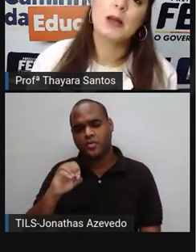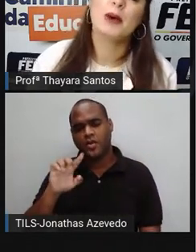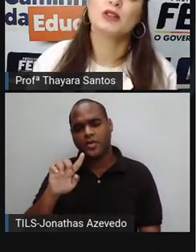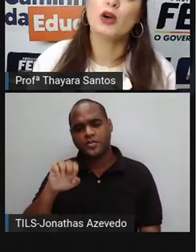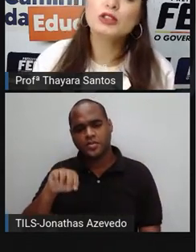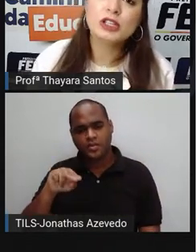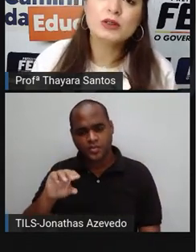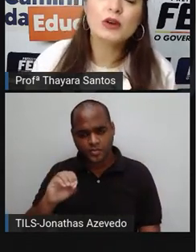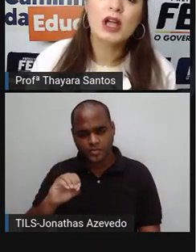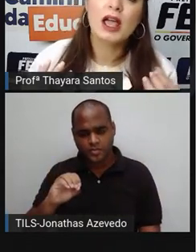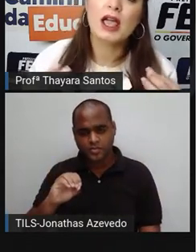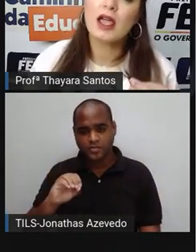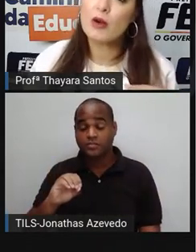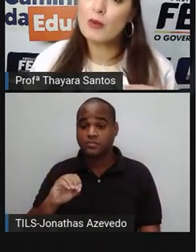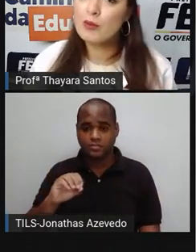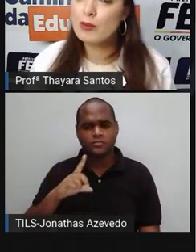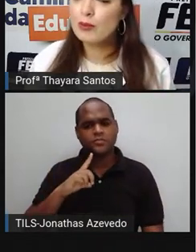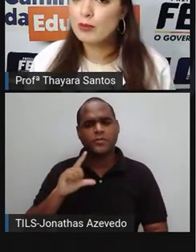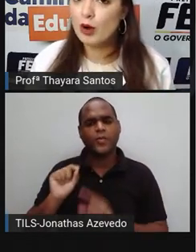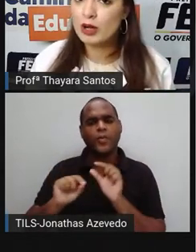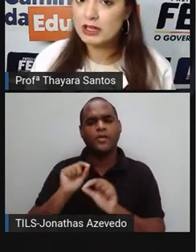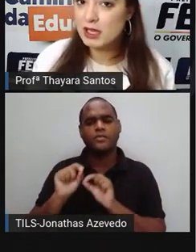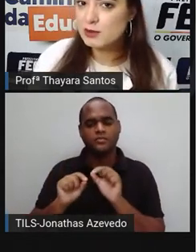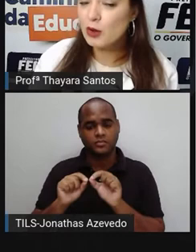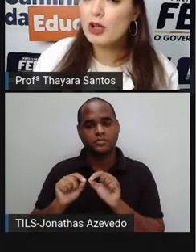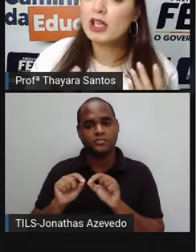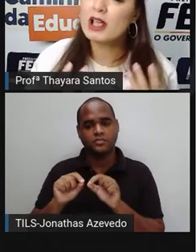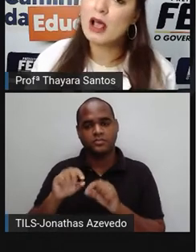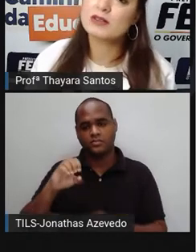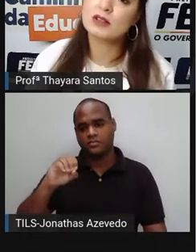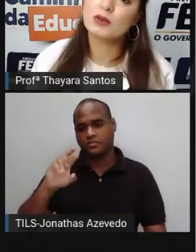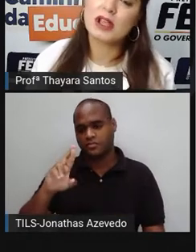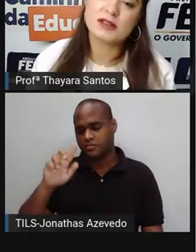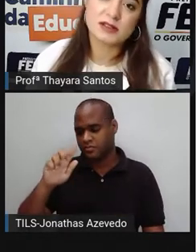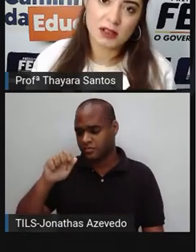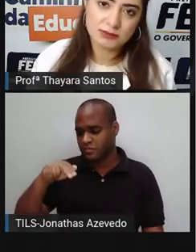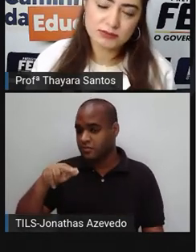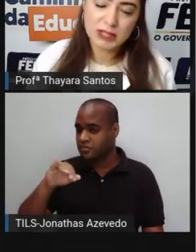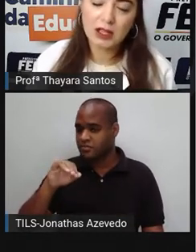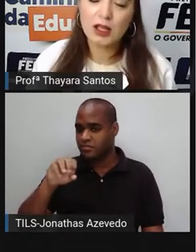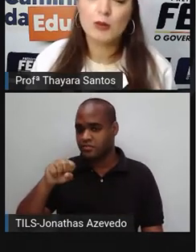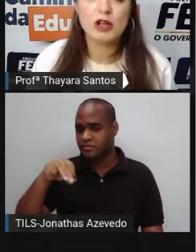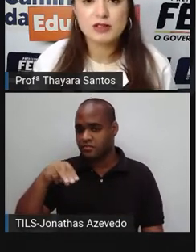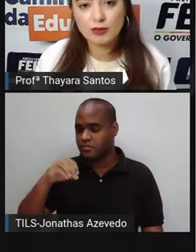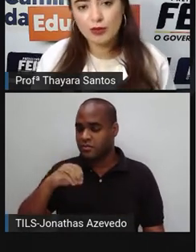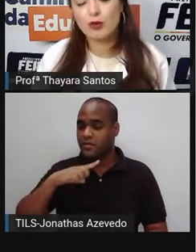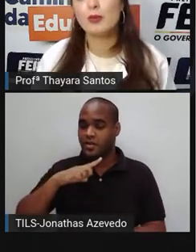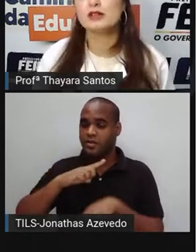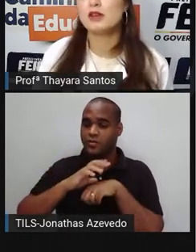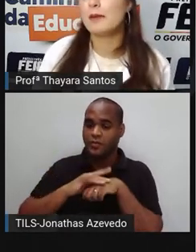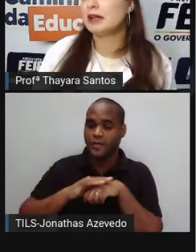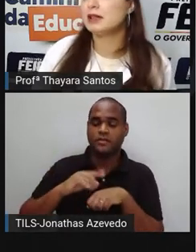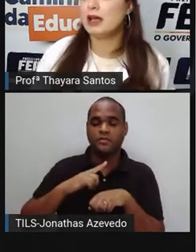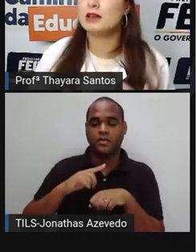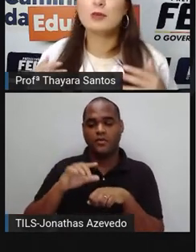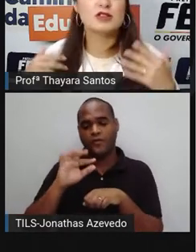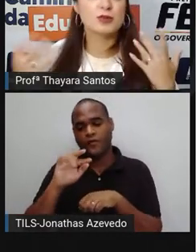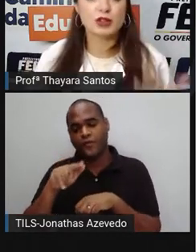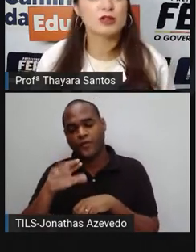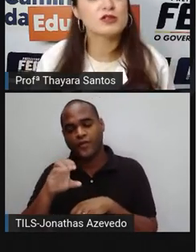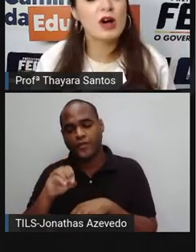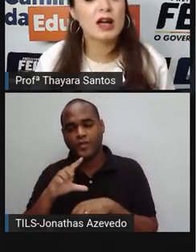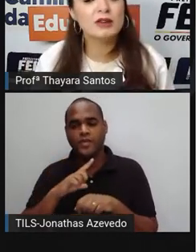dizer isso patógeno é um organismo que causa doença né pode ser um fungo partes a